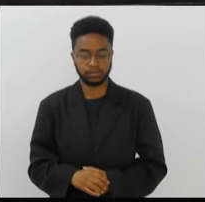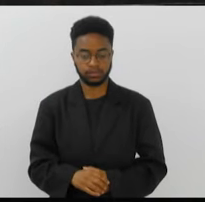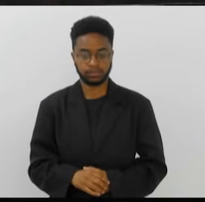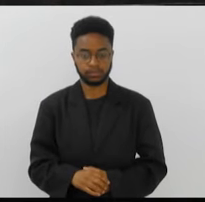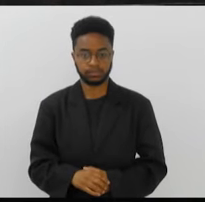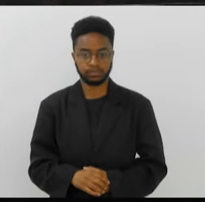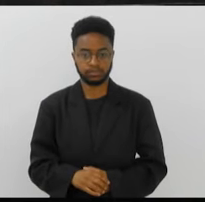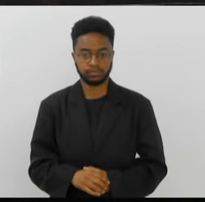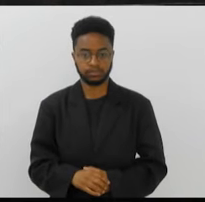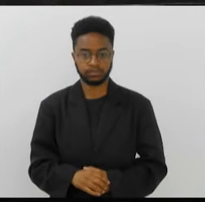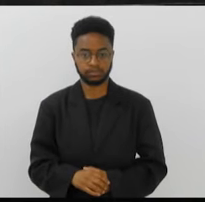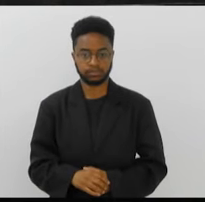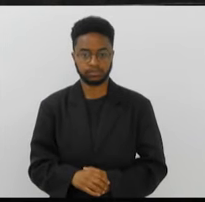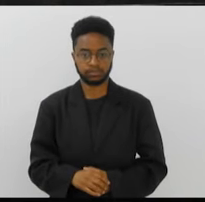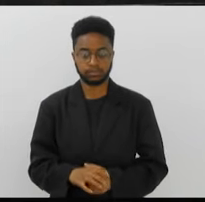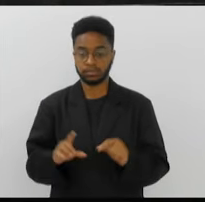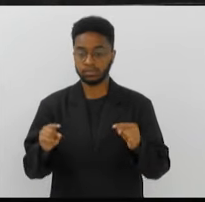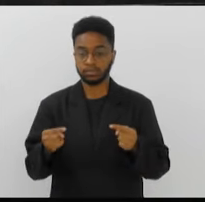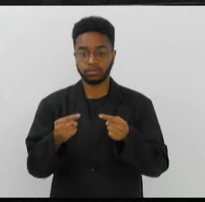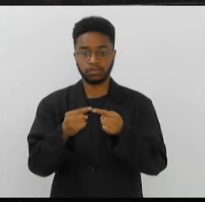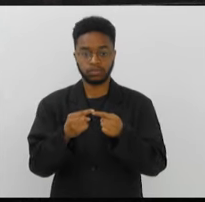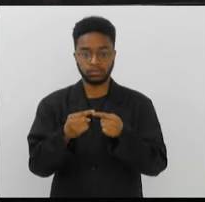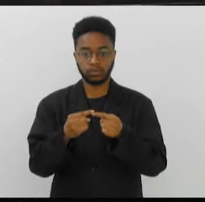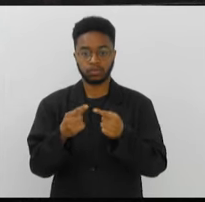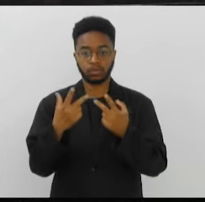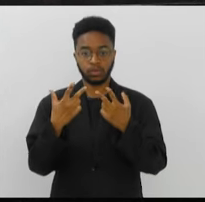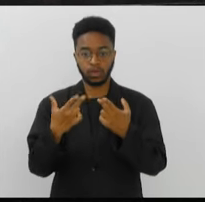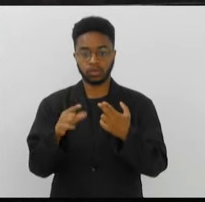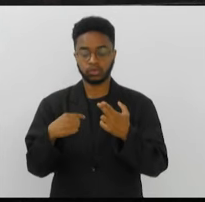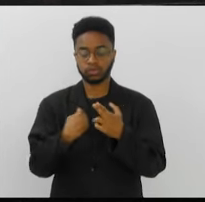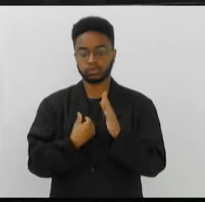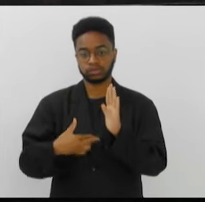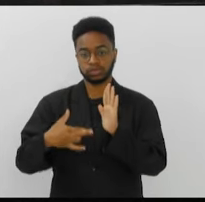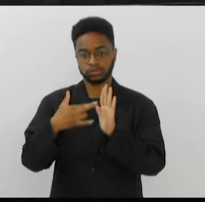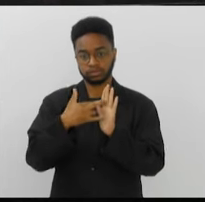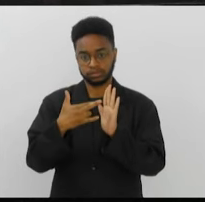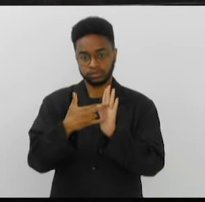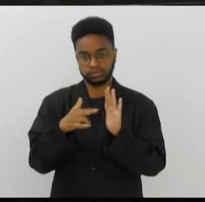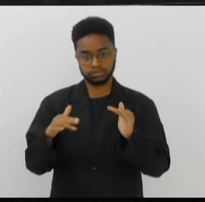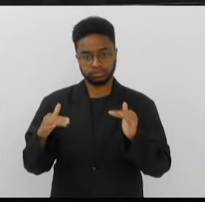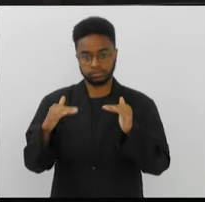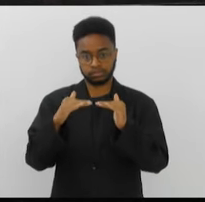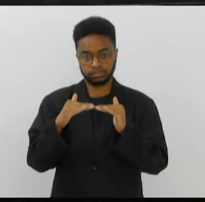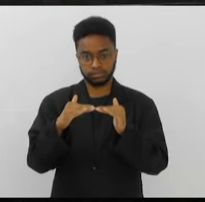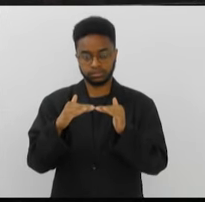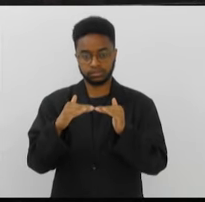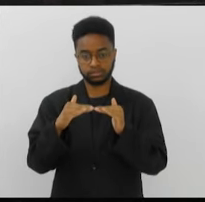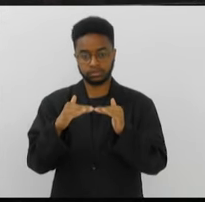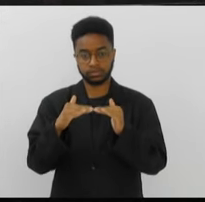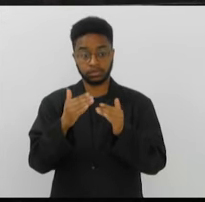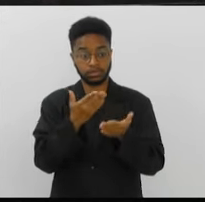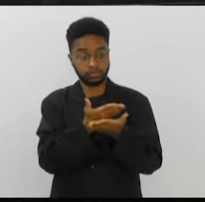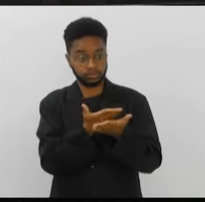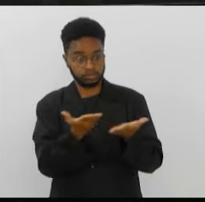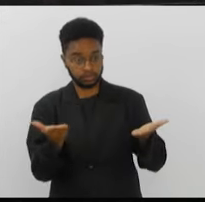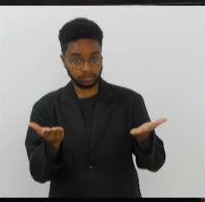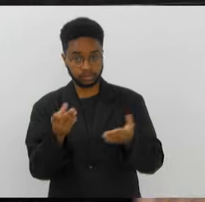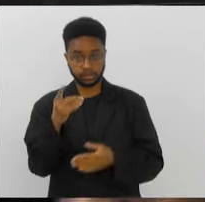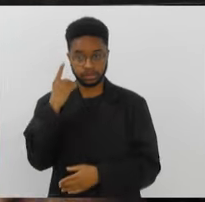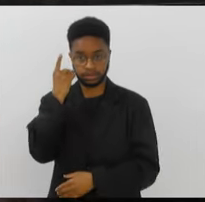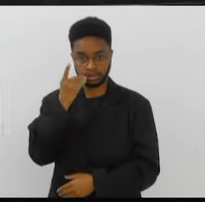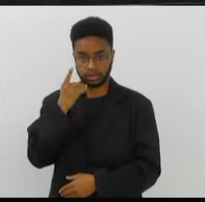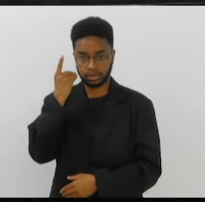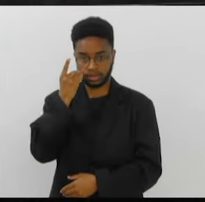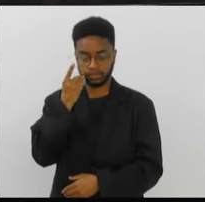consoante o que prescreve o nosso regimento interno, os senhores